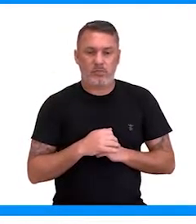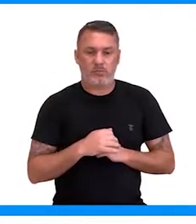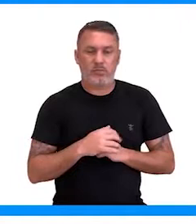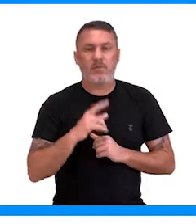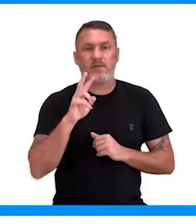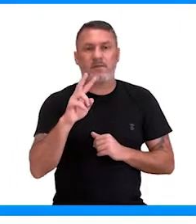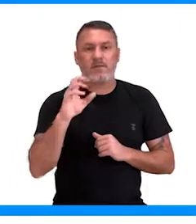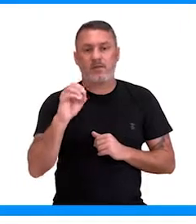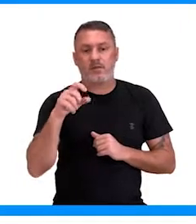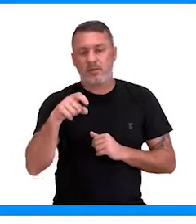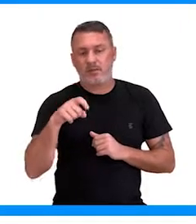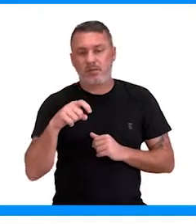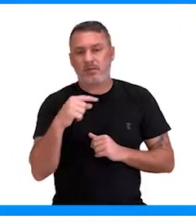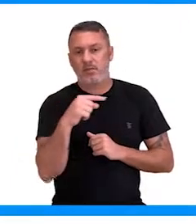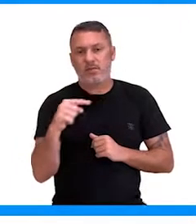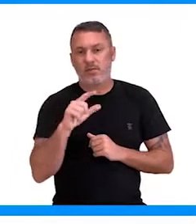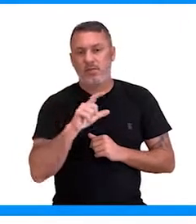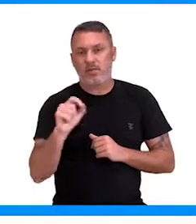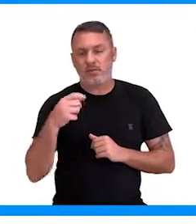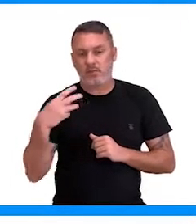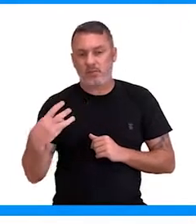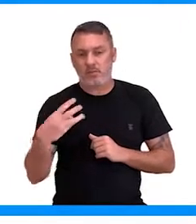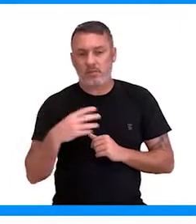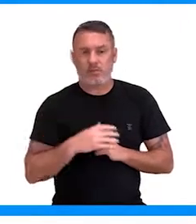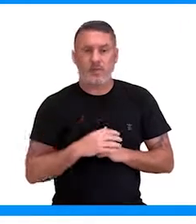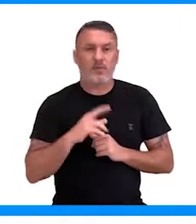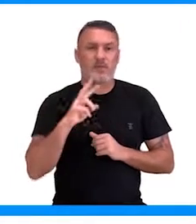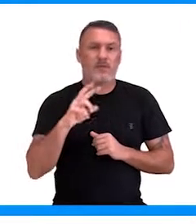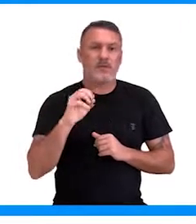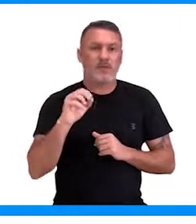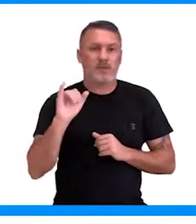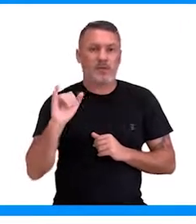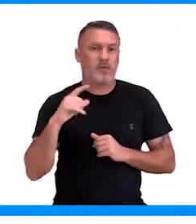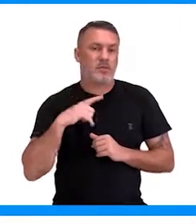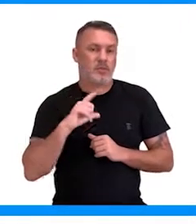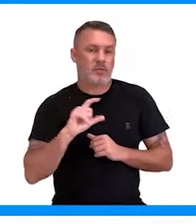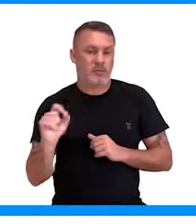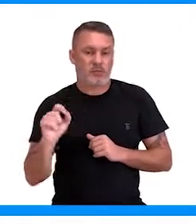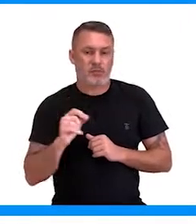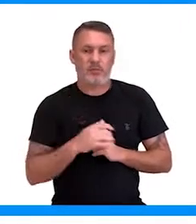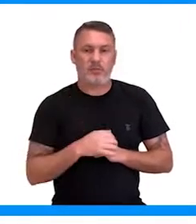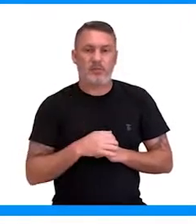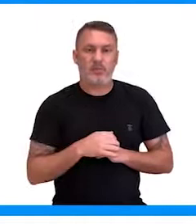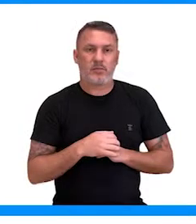E o V0x, então, deu 100 raiz de 3. O V0y deu 100.